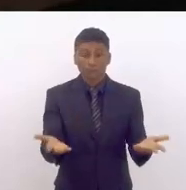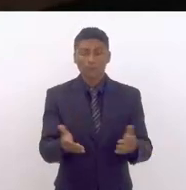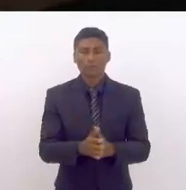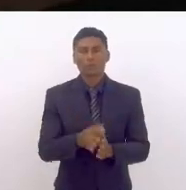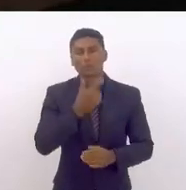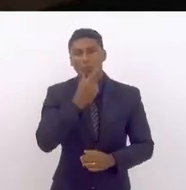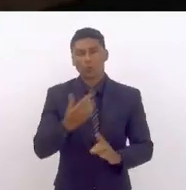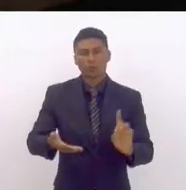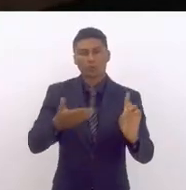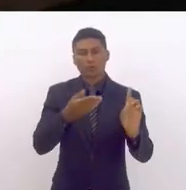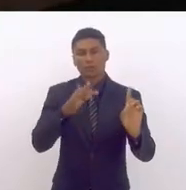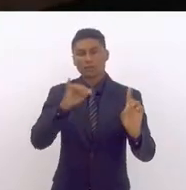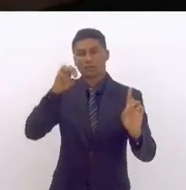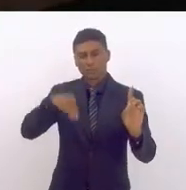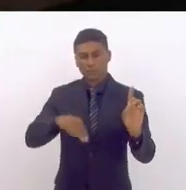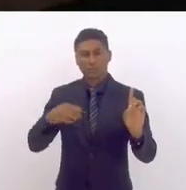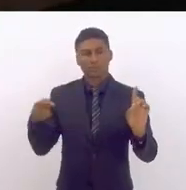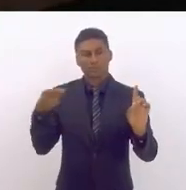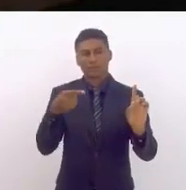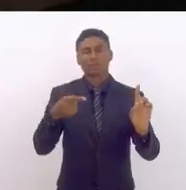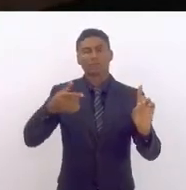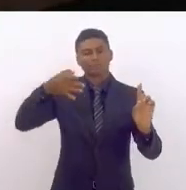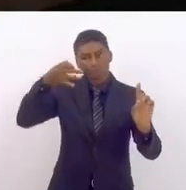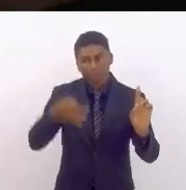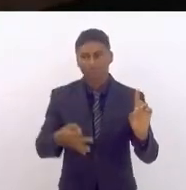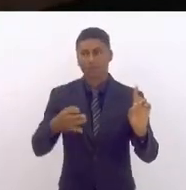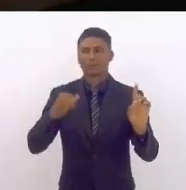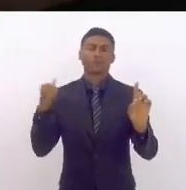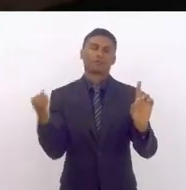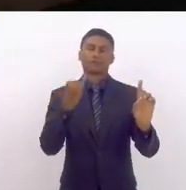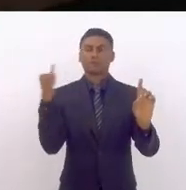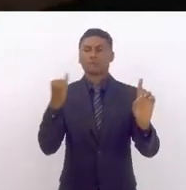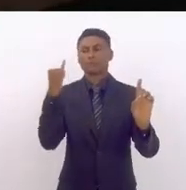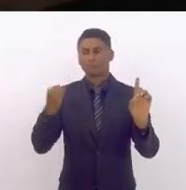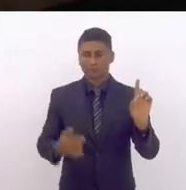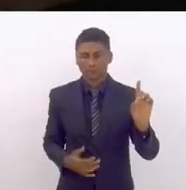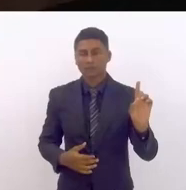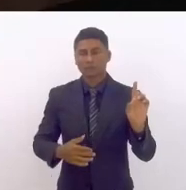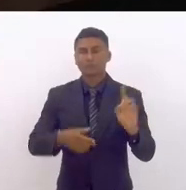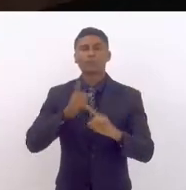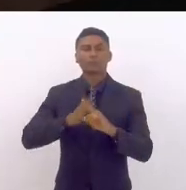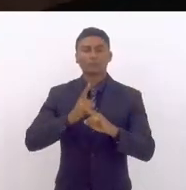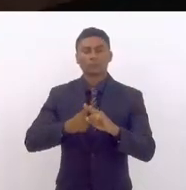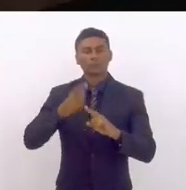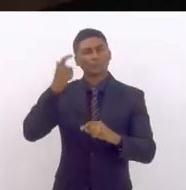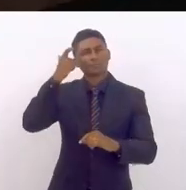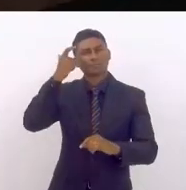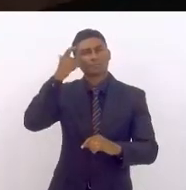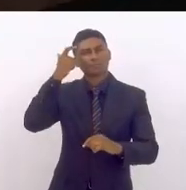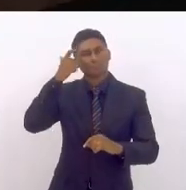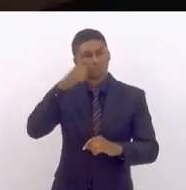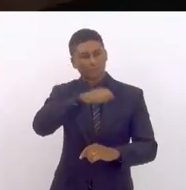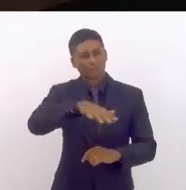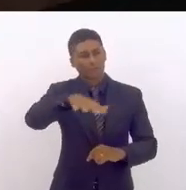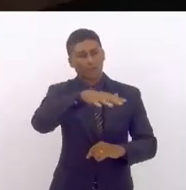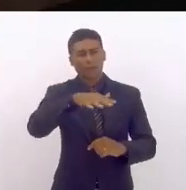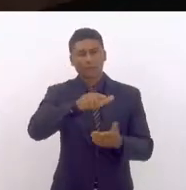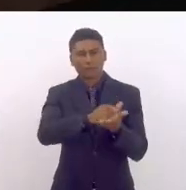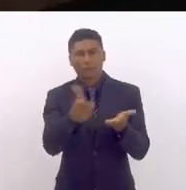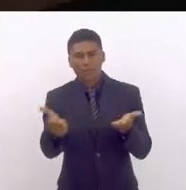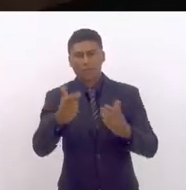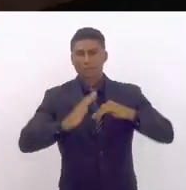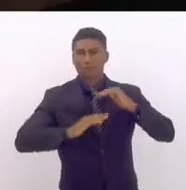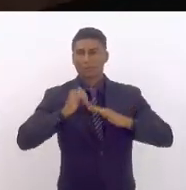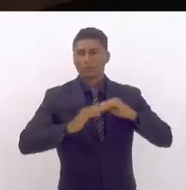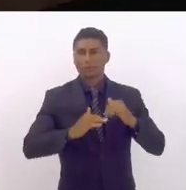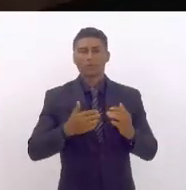também ocupa um lugar central no pensar o jornalismo como uma ferramenta importante